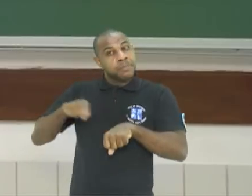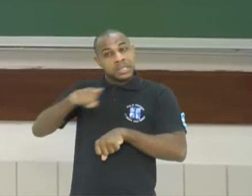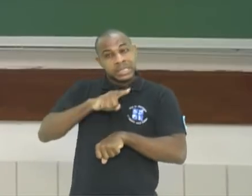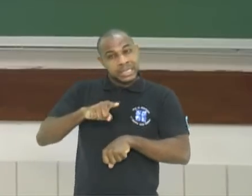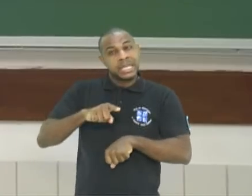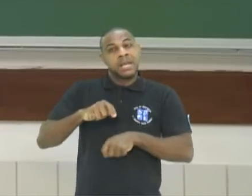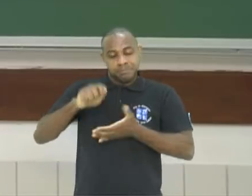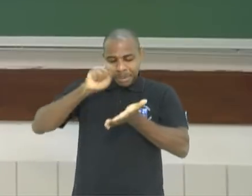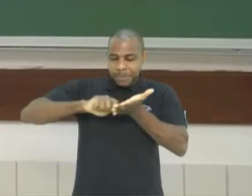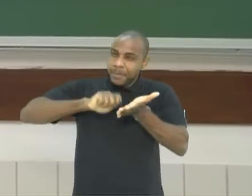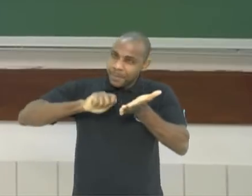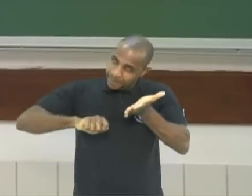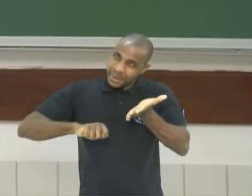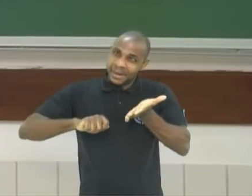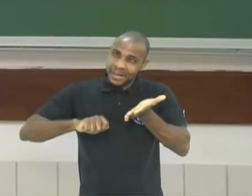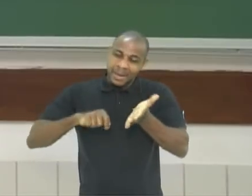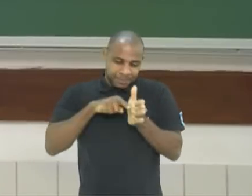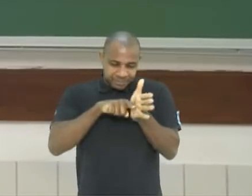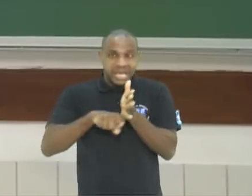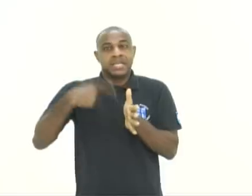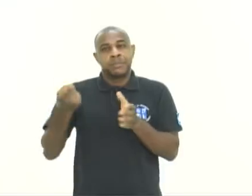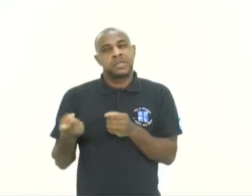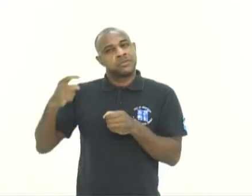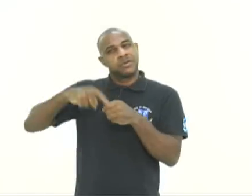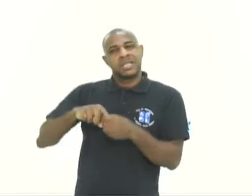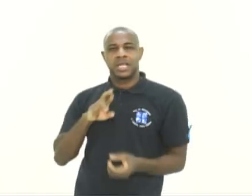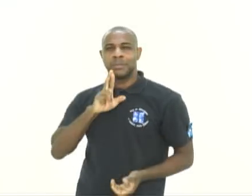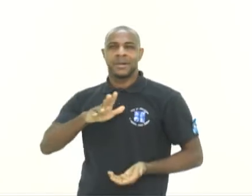alguma anotação que você tenha feito e eu já volto.